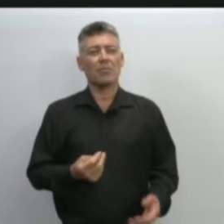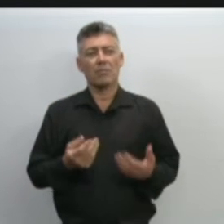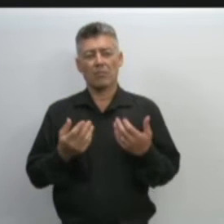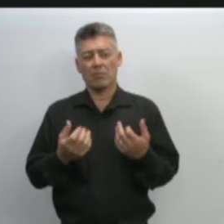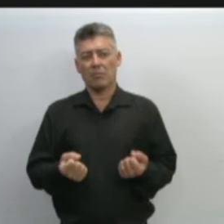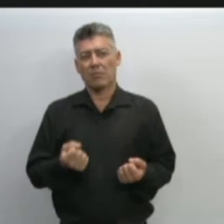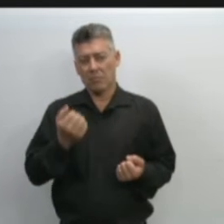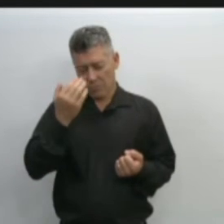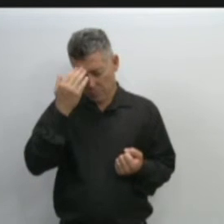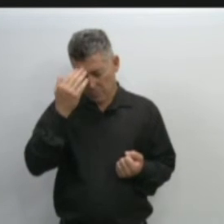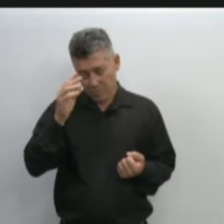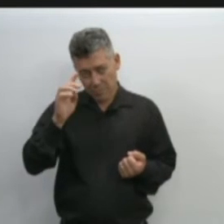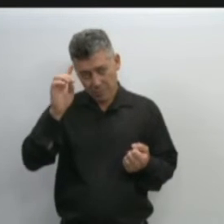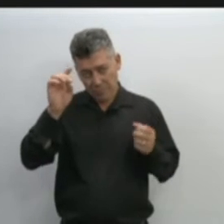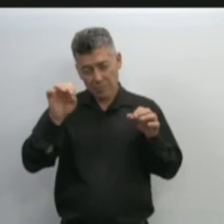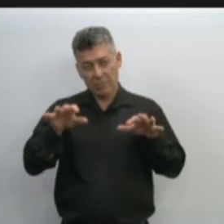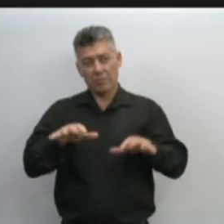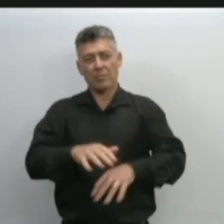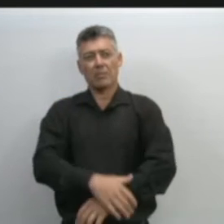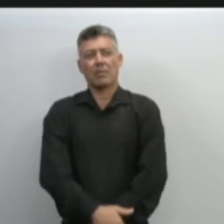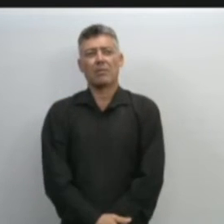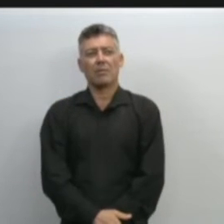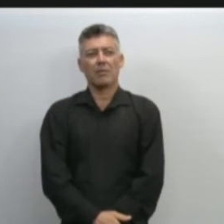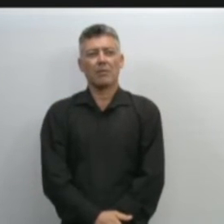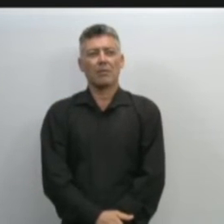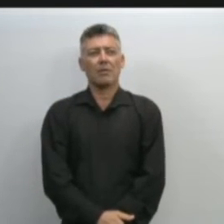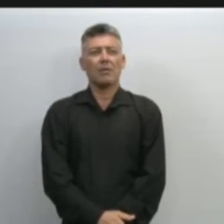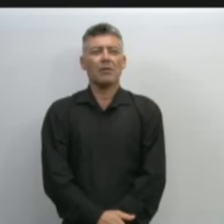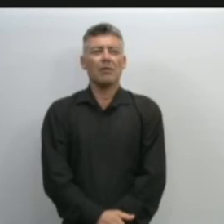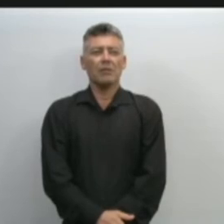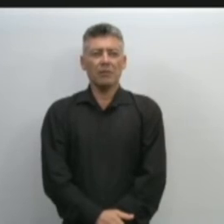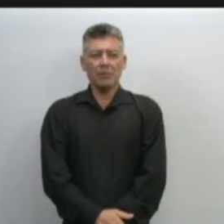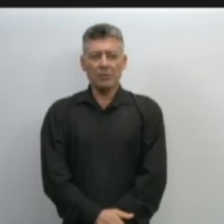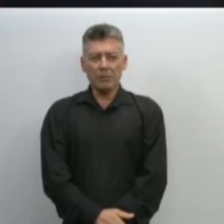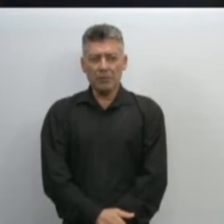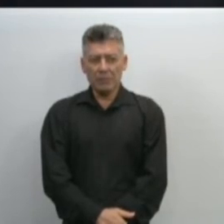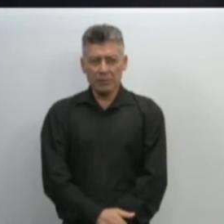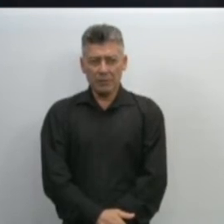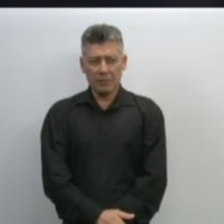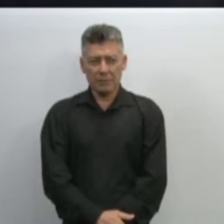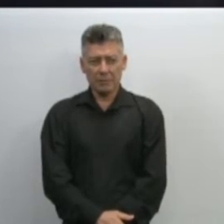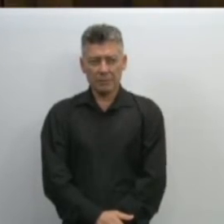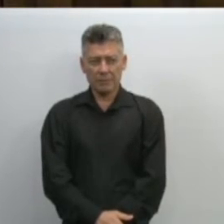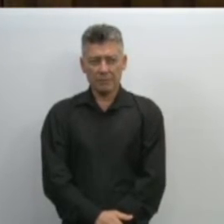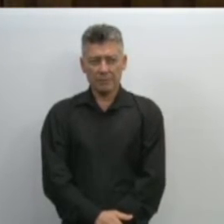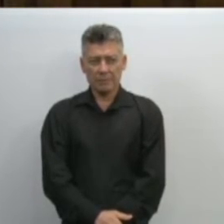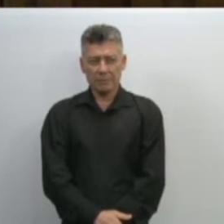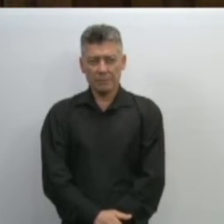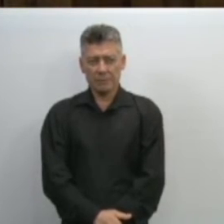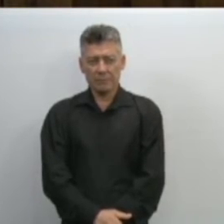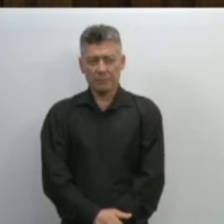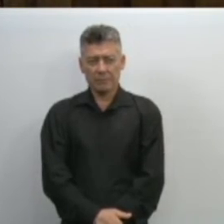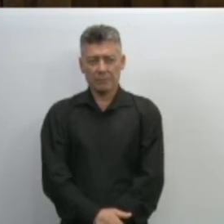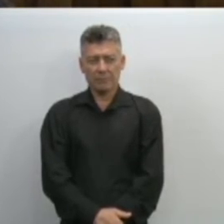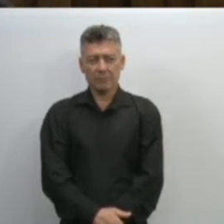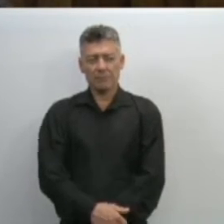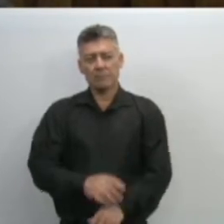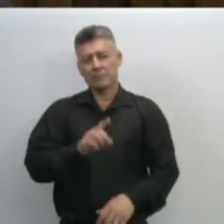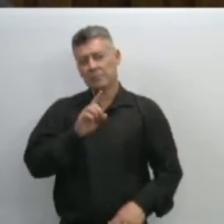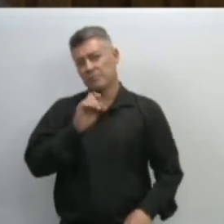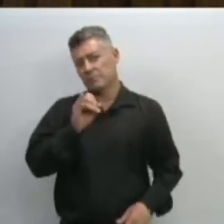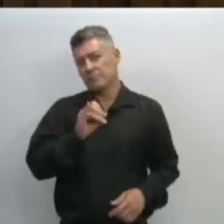Muito obrigada, que Deus abençoe a todos. Senhor presidente, vereadora Divaneide Basílio. Vereadora Divaneide